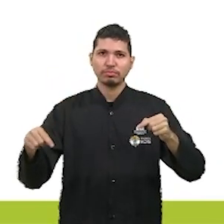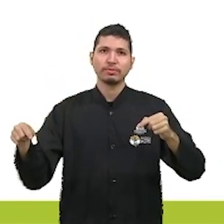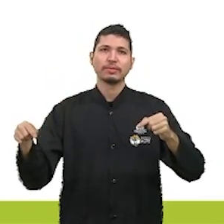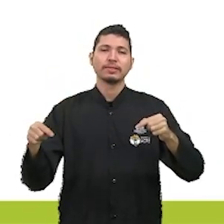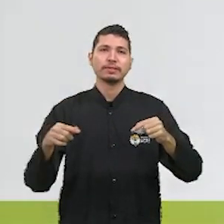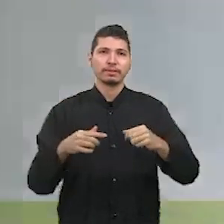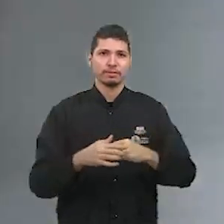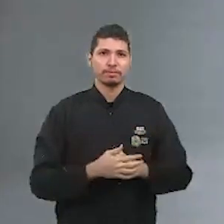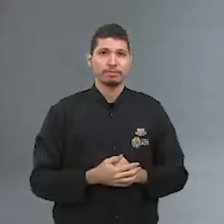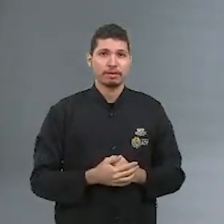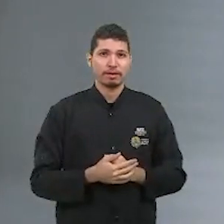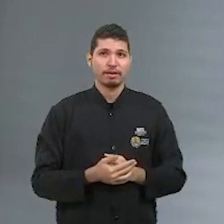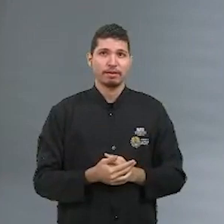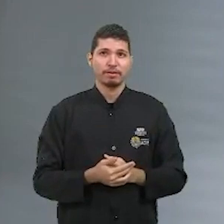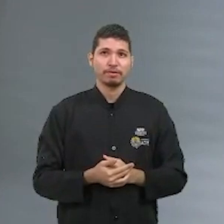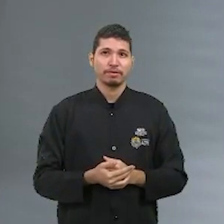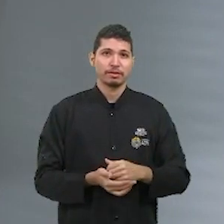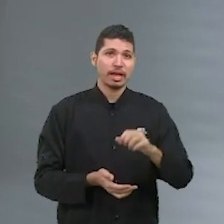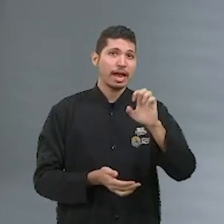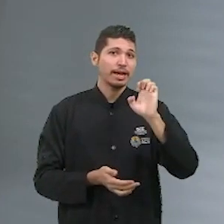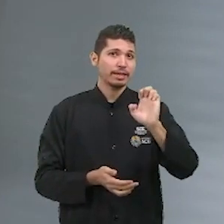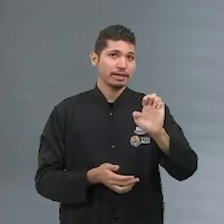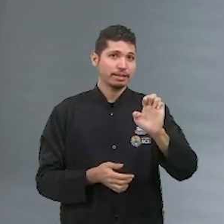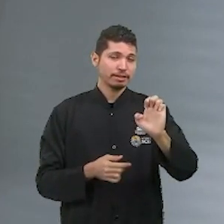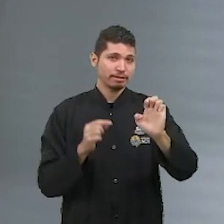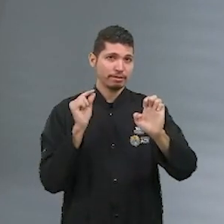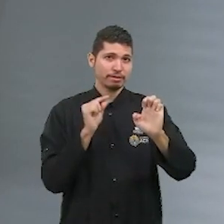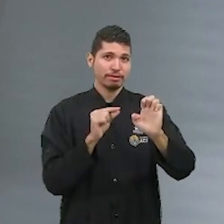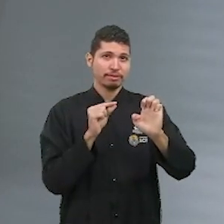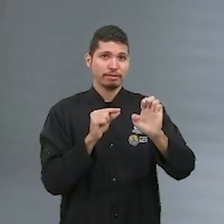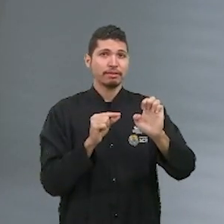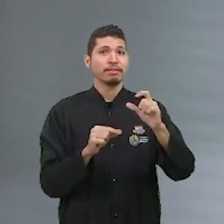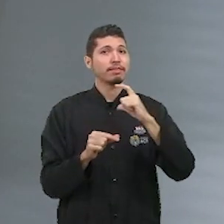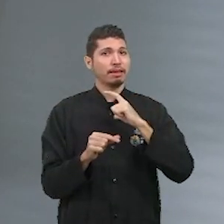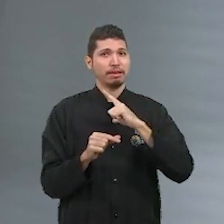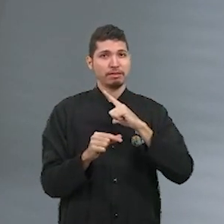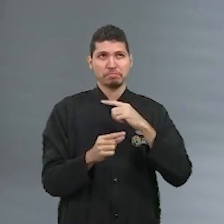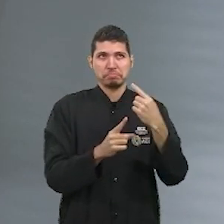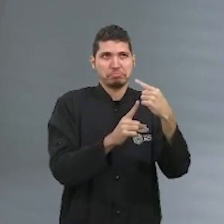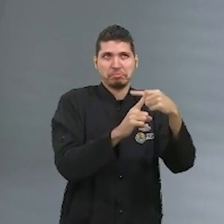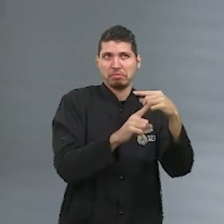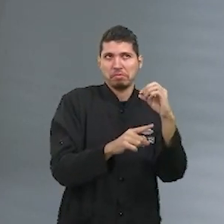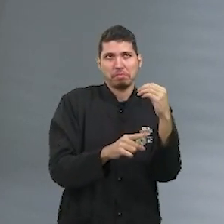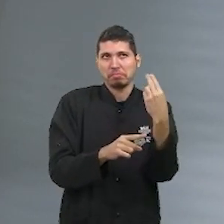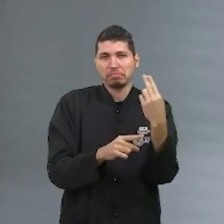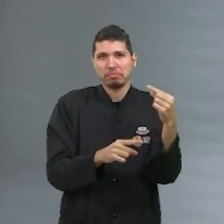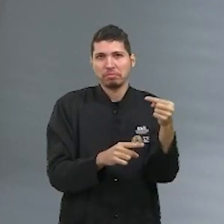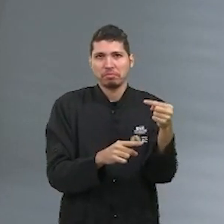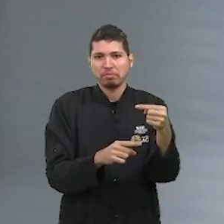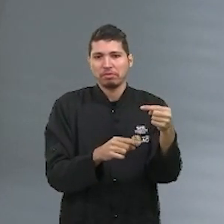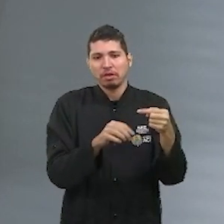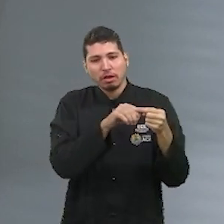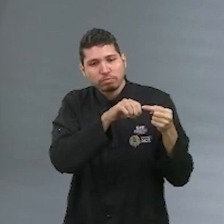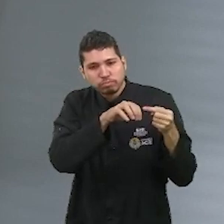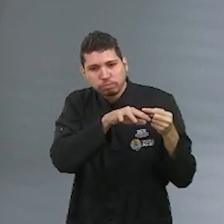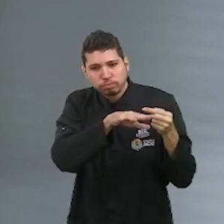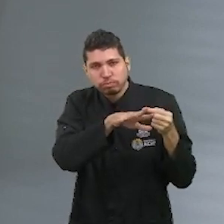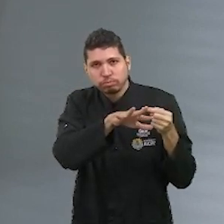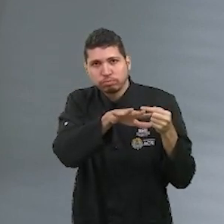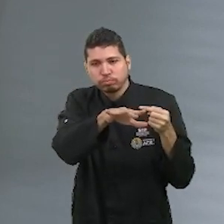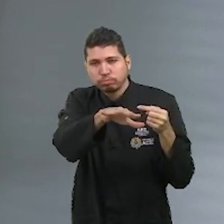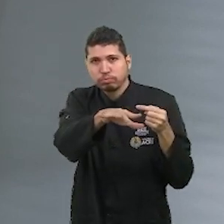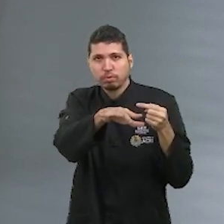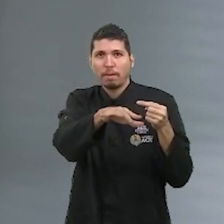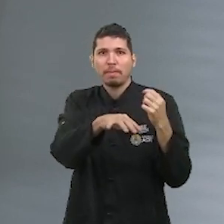que a FEM, que é o meu E, ele tem uma carga, digamos 6. Aí ele vai mandar essa carga para o circuito.